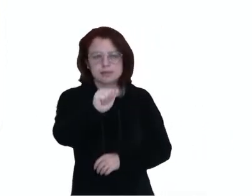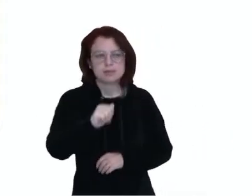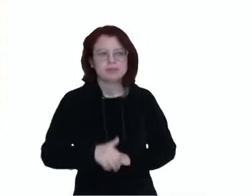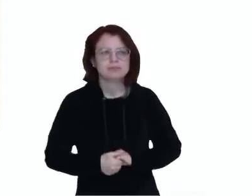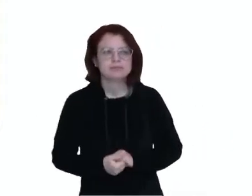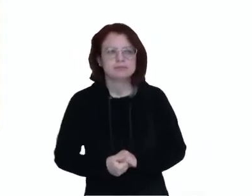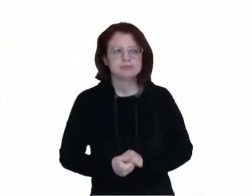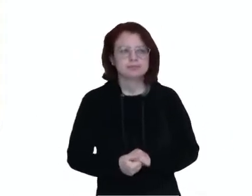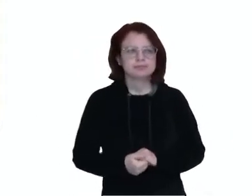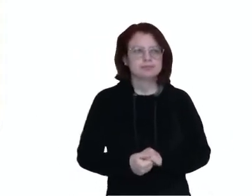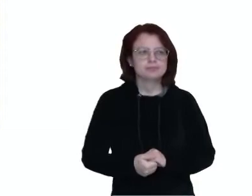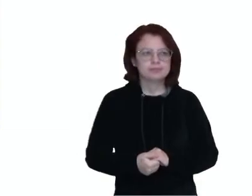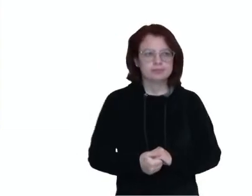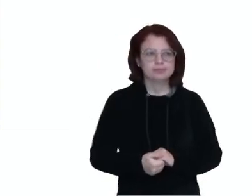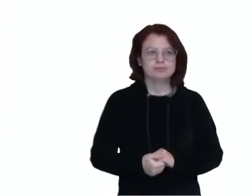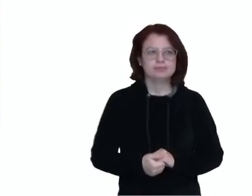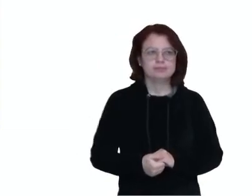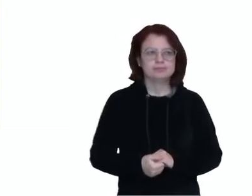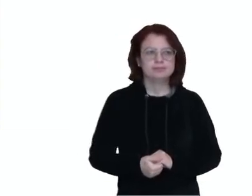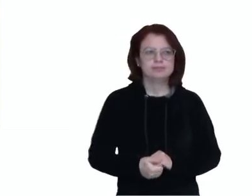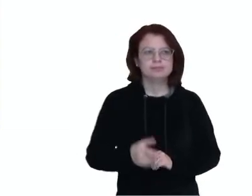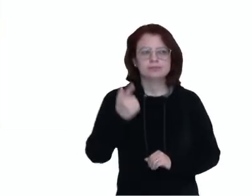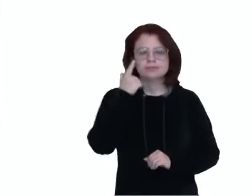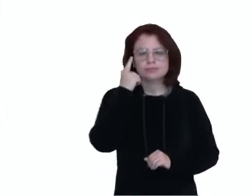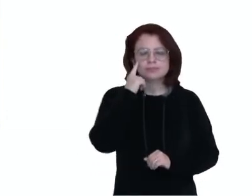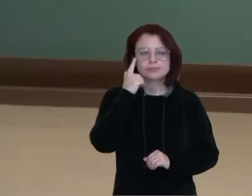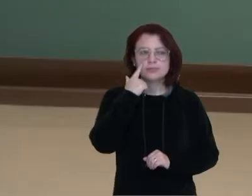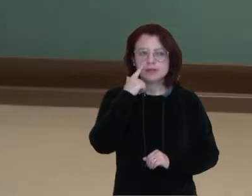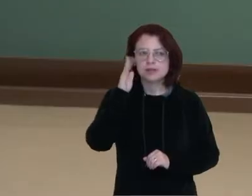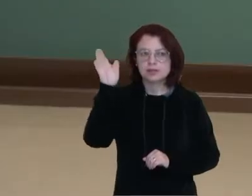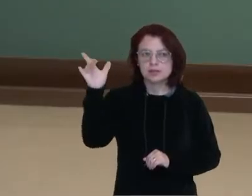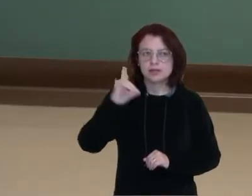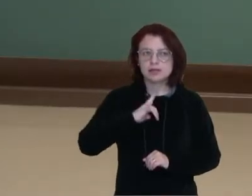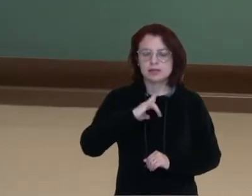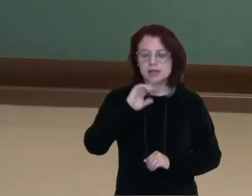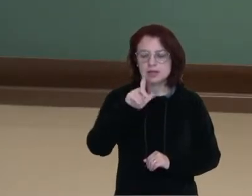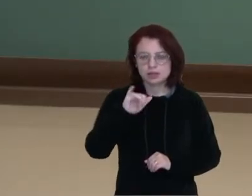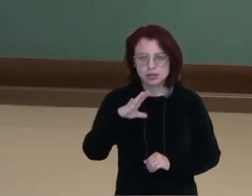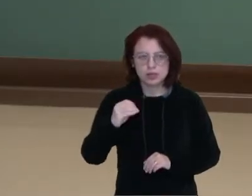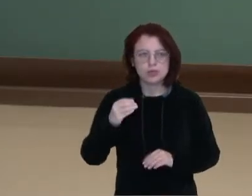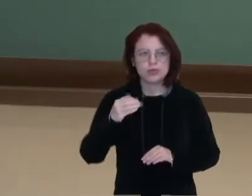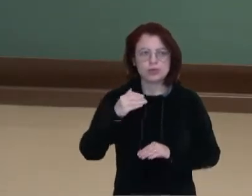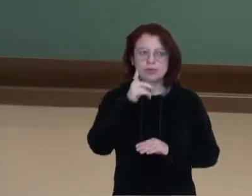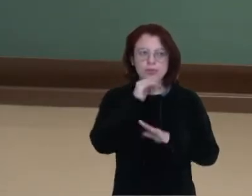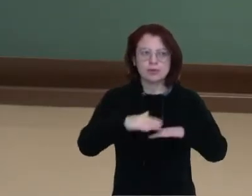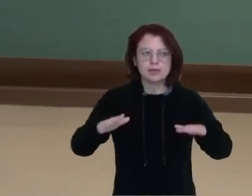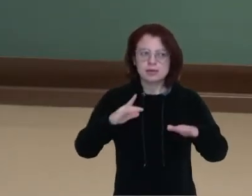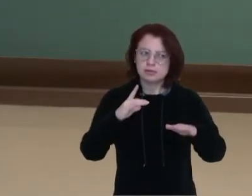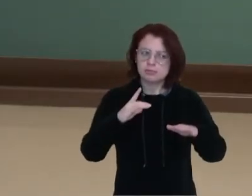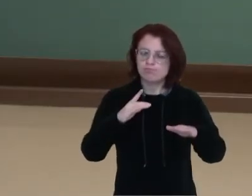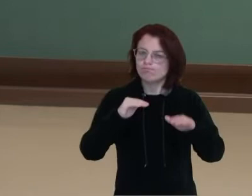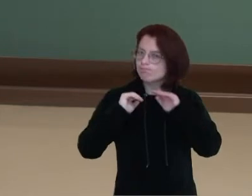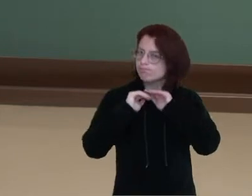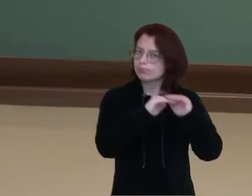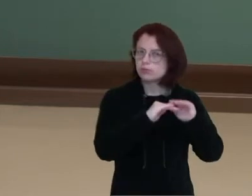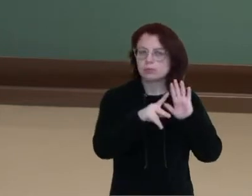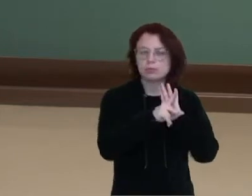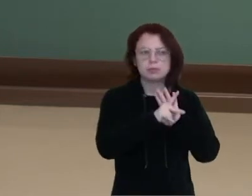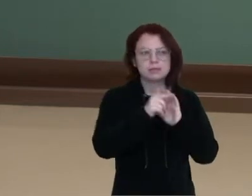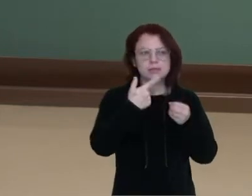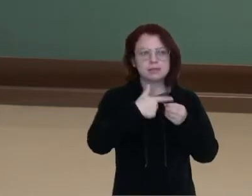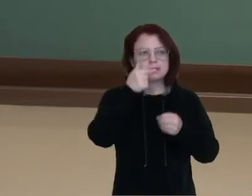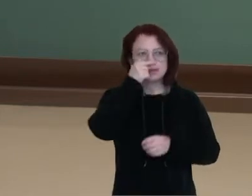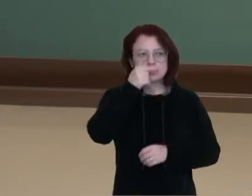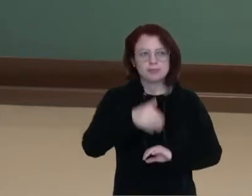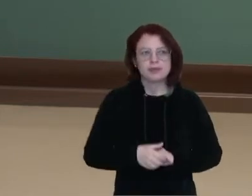invadiu a Ásia Menor, anexou territórios do Mar Egeu, está batendo na porta ali da Grécia, ameaçando os interesses das cidades gregas.